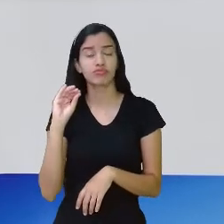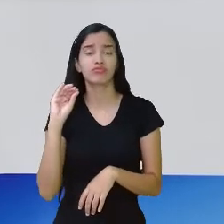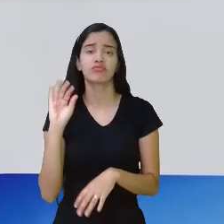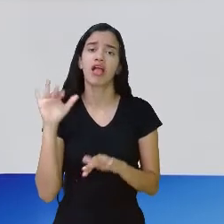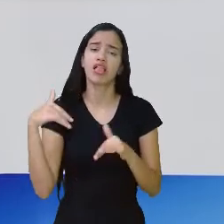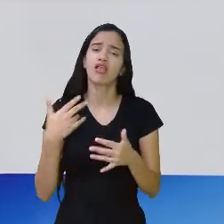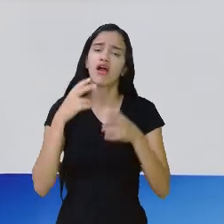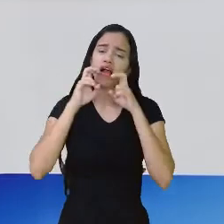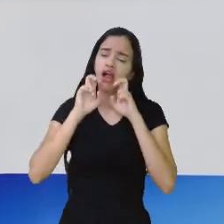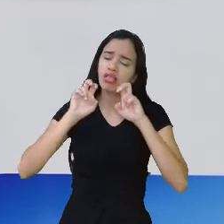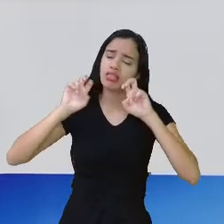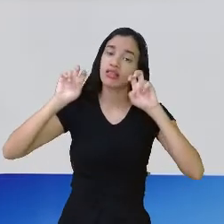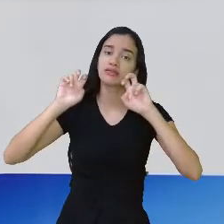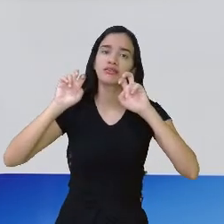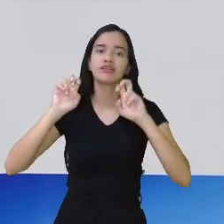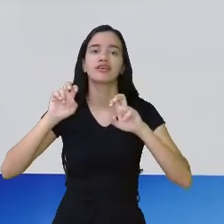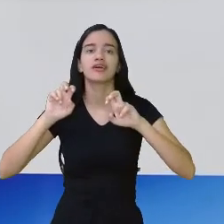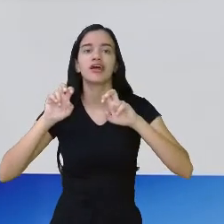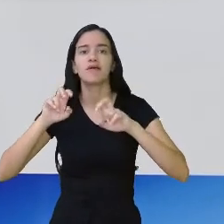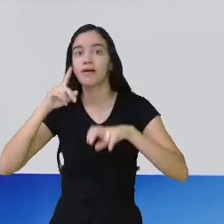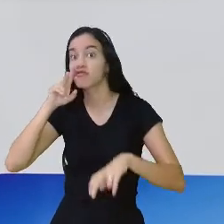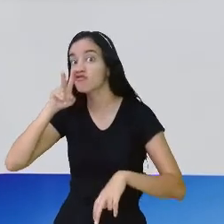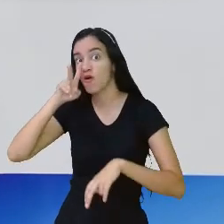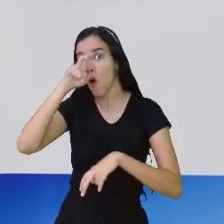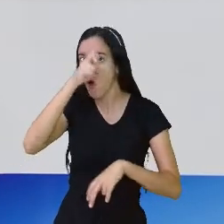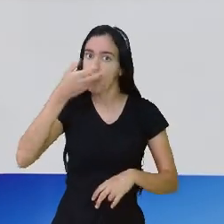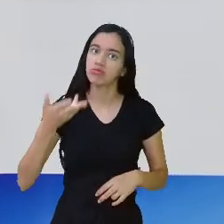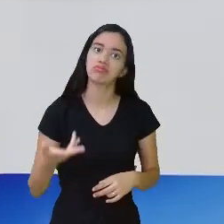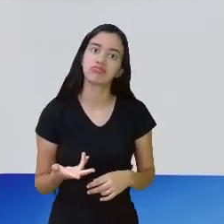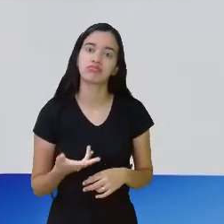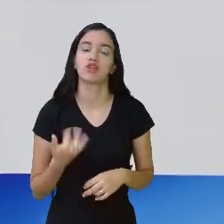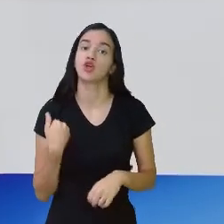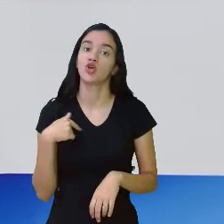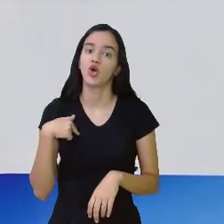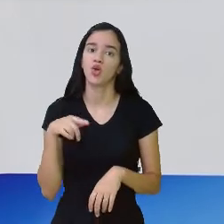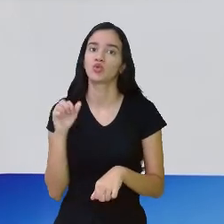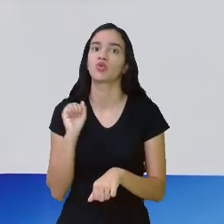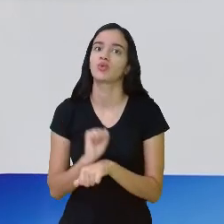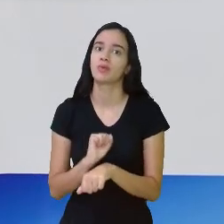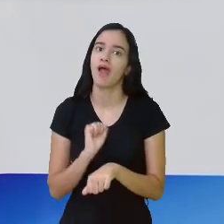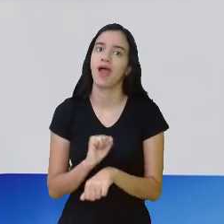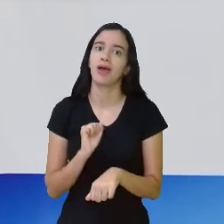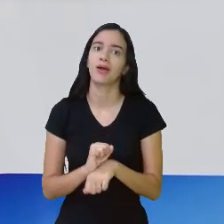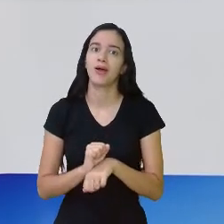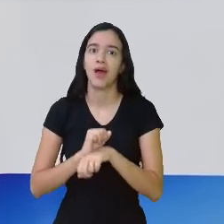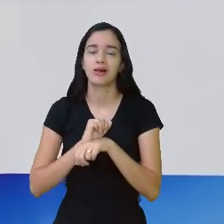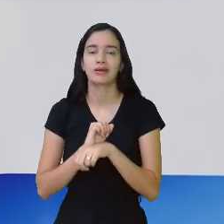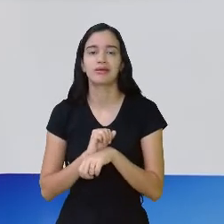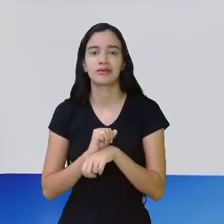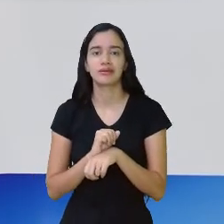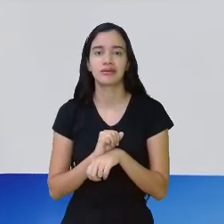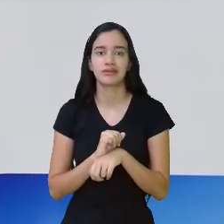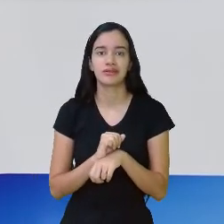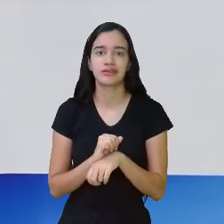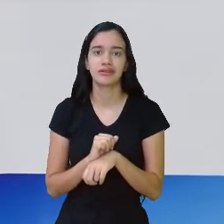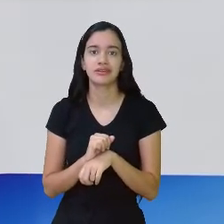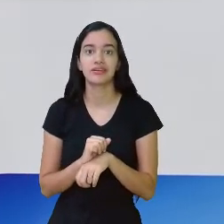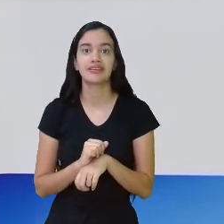aí cantando timidamente. Canta, Carijó, canta mais forte. Tô esperando, Carijó. Canta,